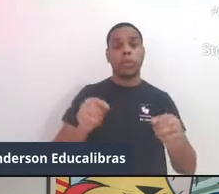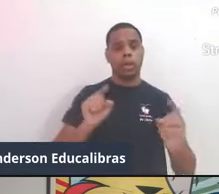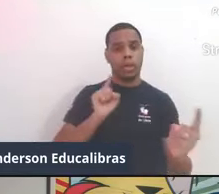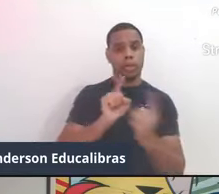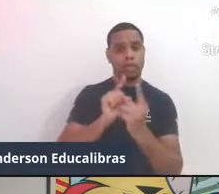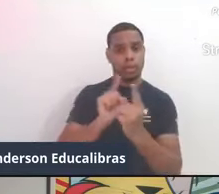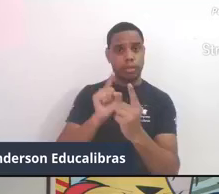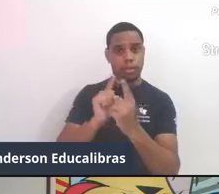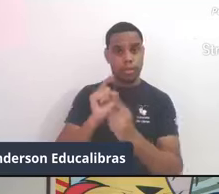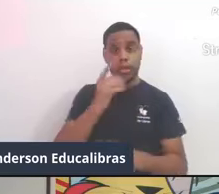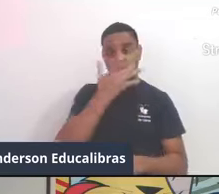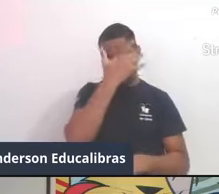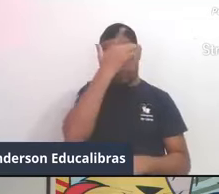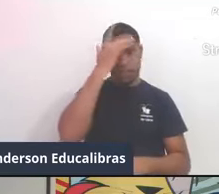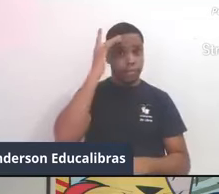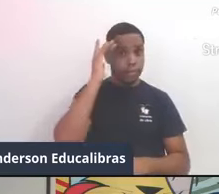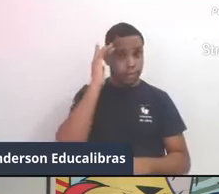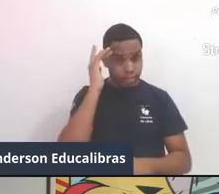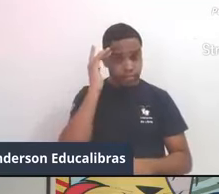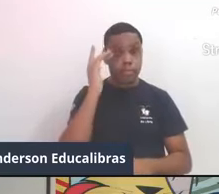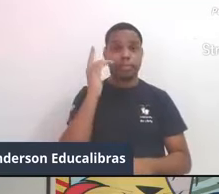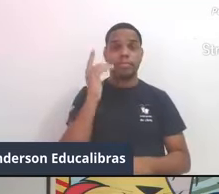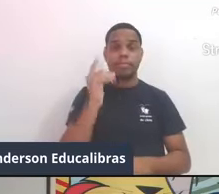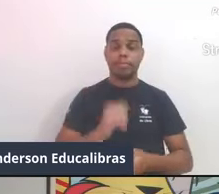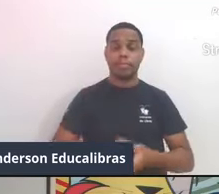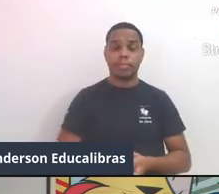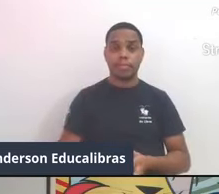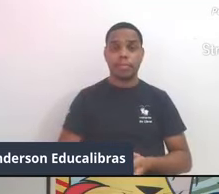pessoas envolvidas, no atendimento